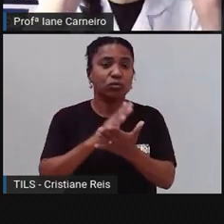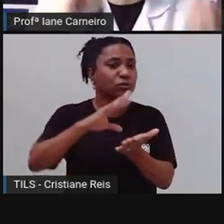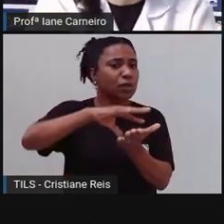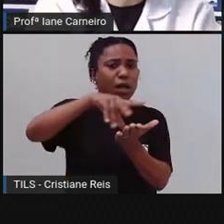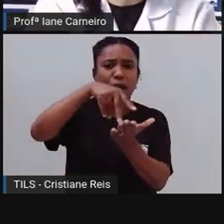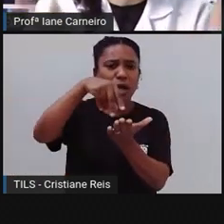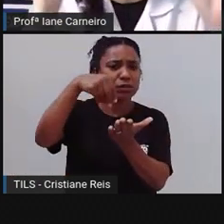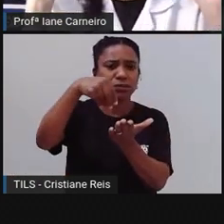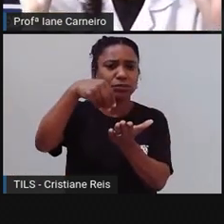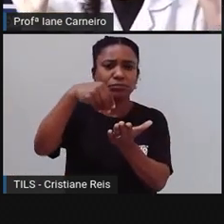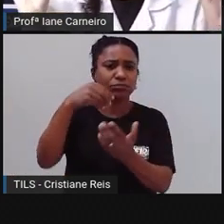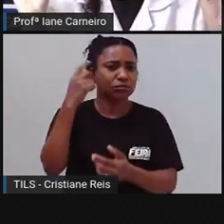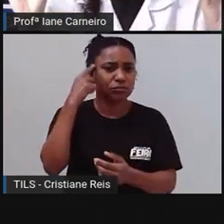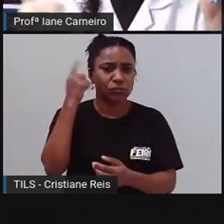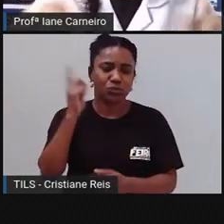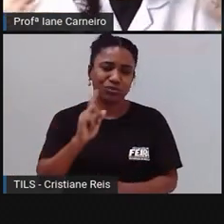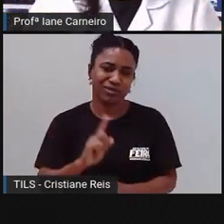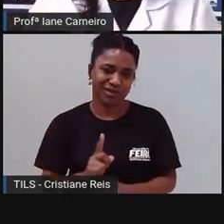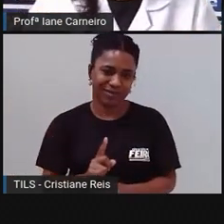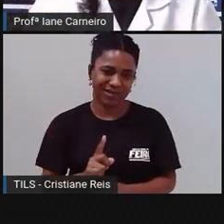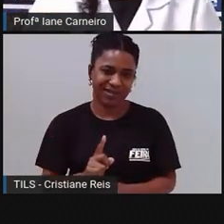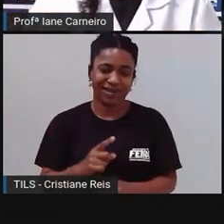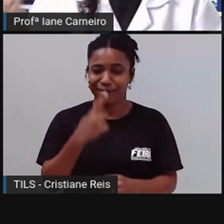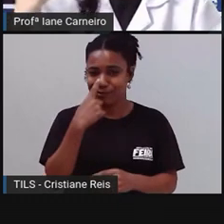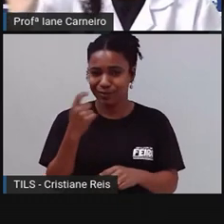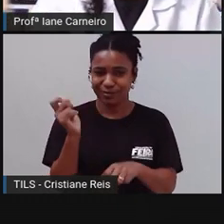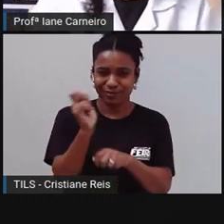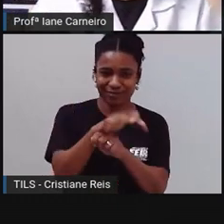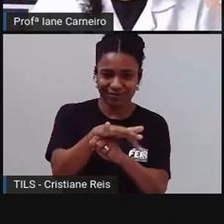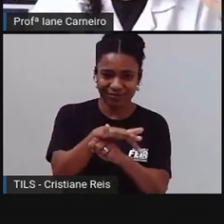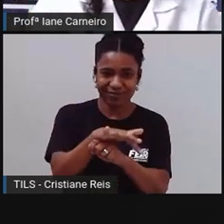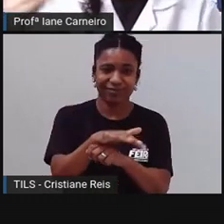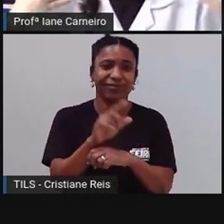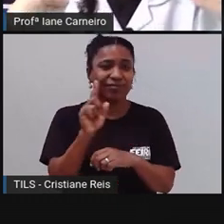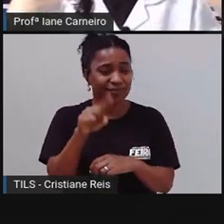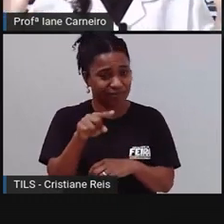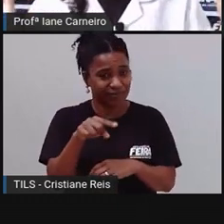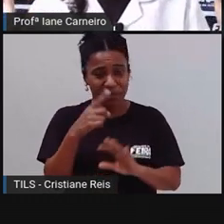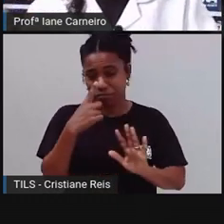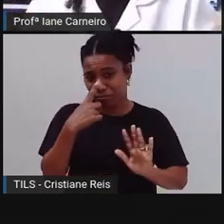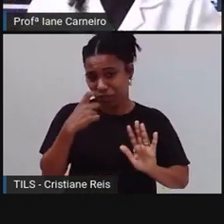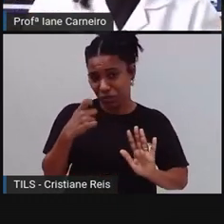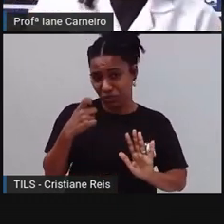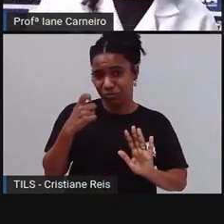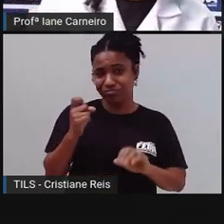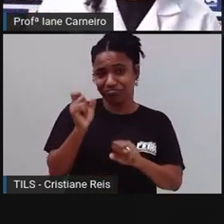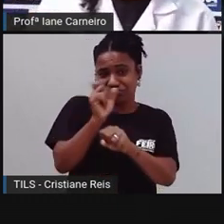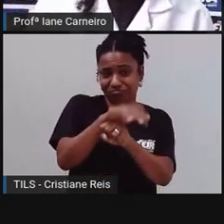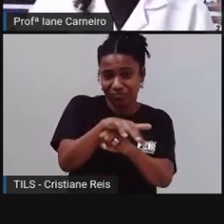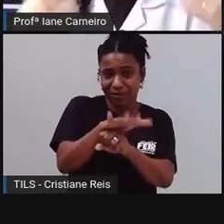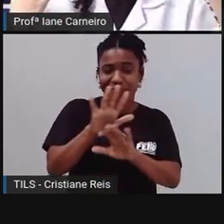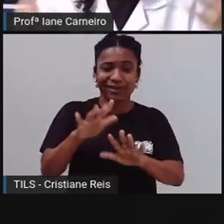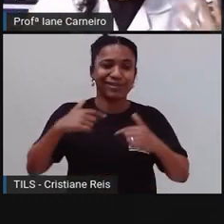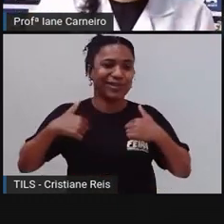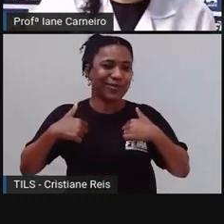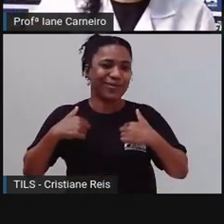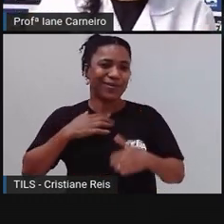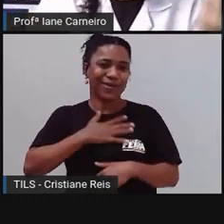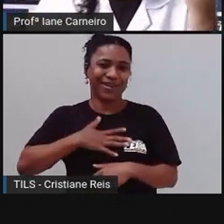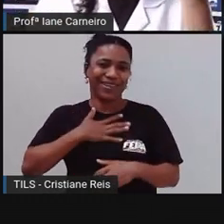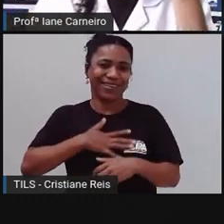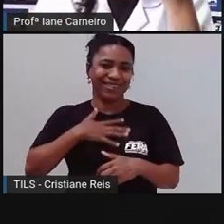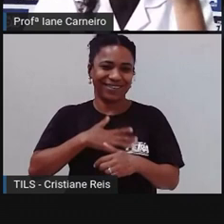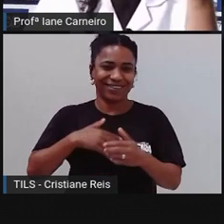higiênico, joga fora rolo. E aí, o rolo de papel higiênico é lixo? Para mim não é, para outra pessoa é. E aí nós